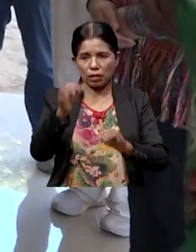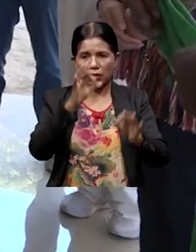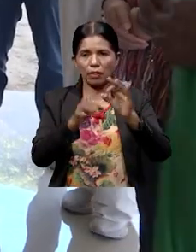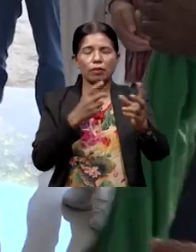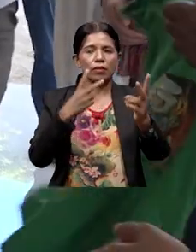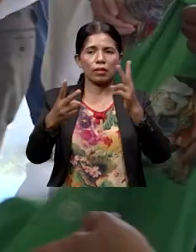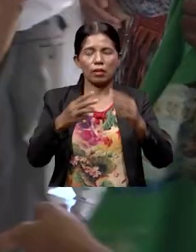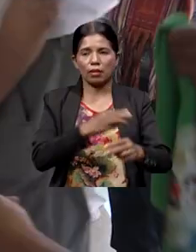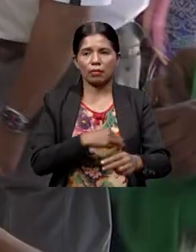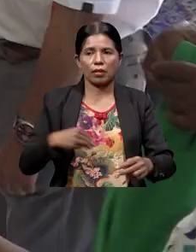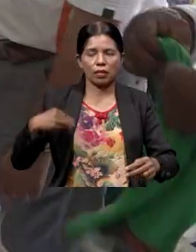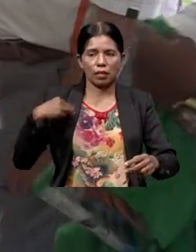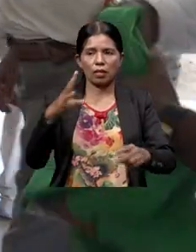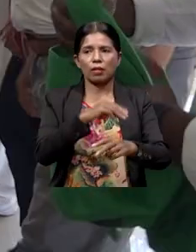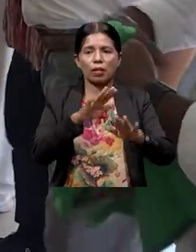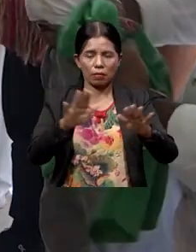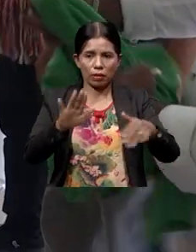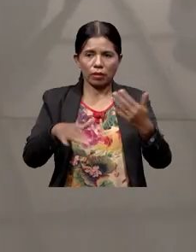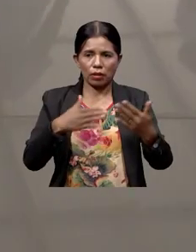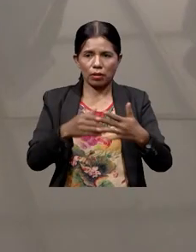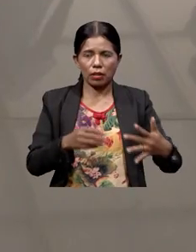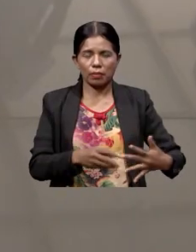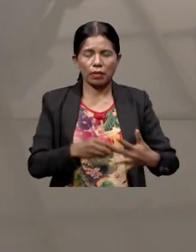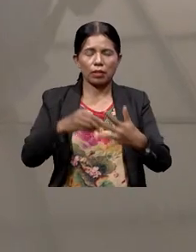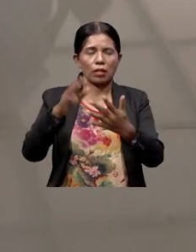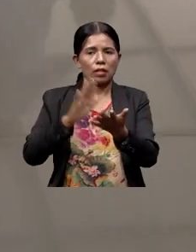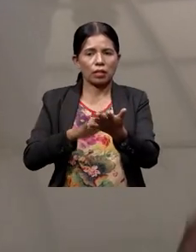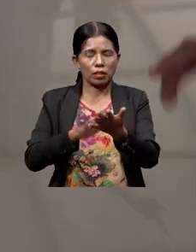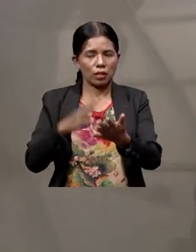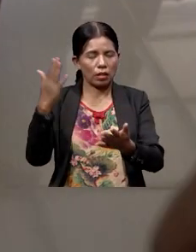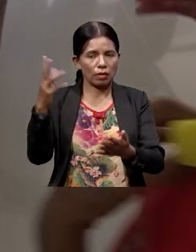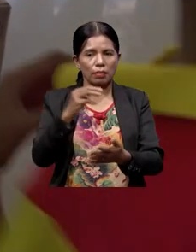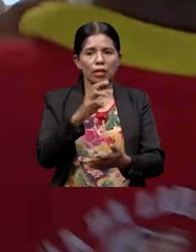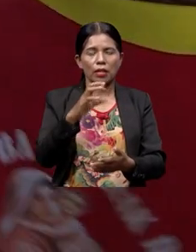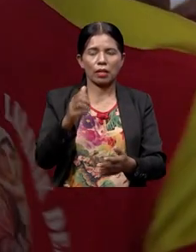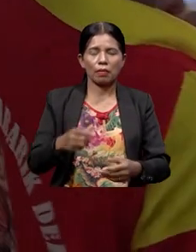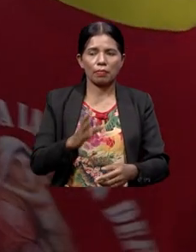ba madre no labarek sira, o condição especial e a escola Santa Maria Baucau,